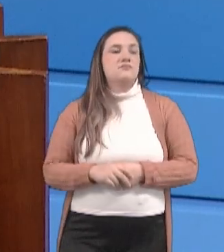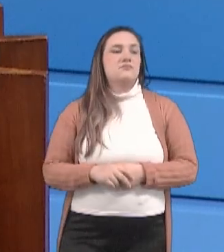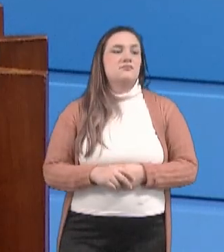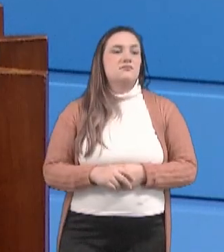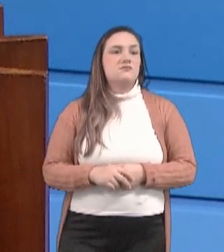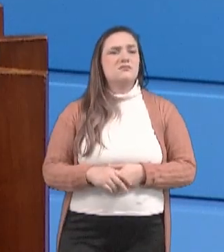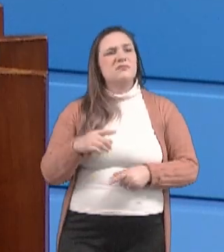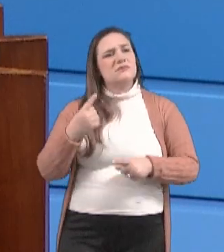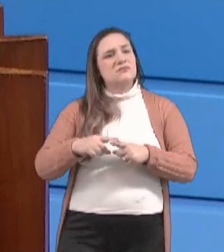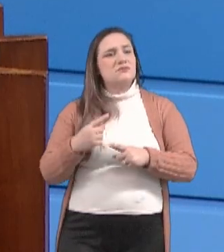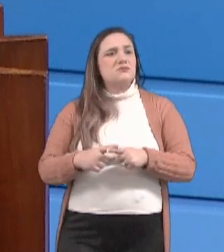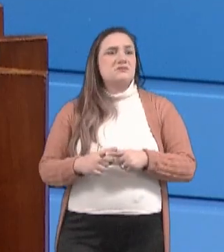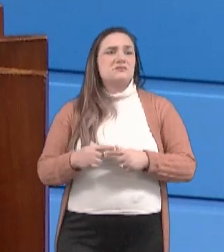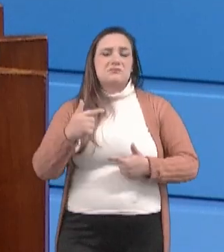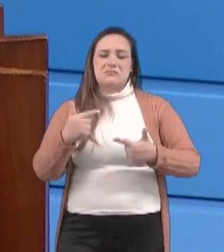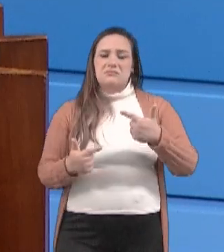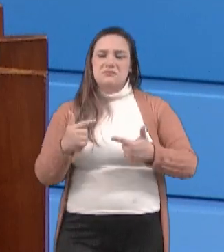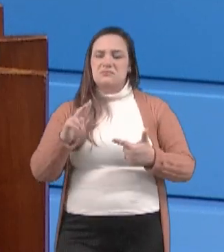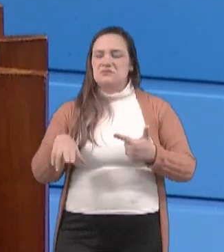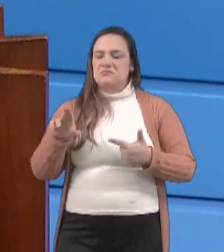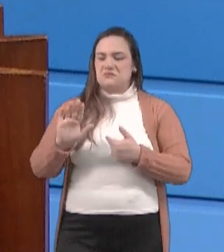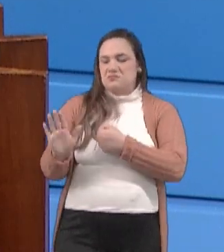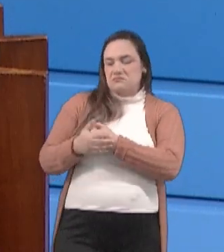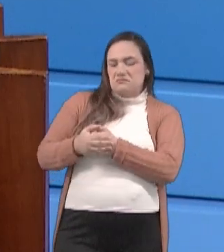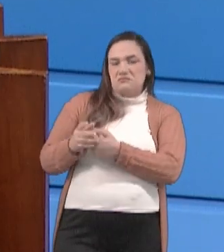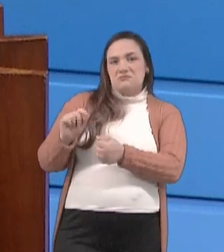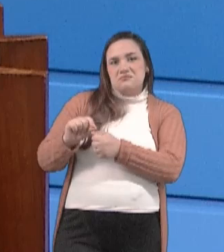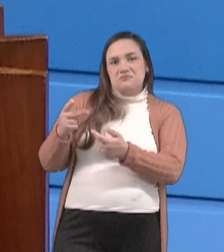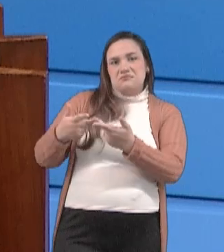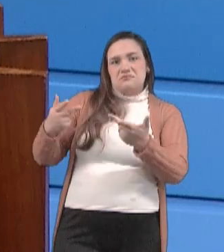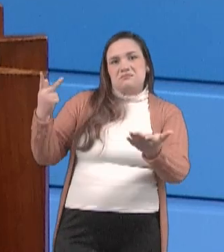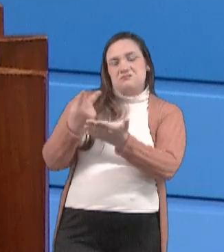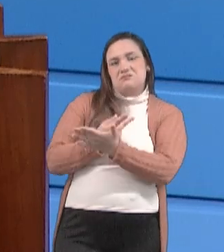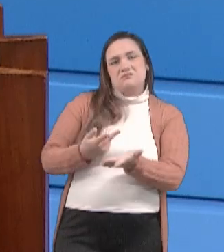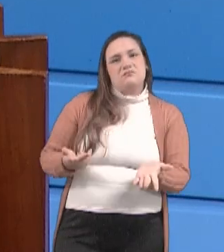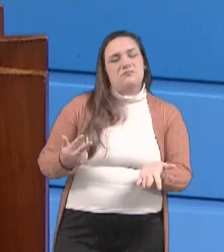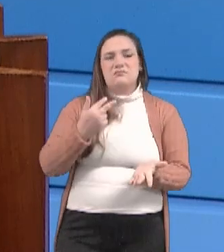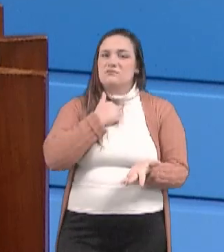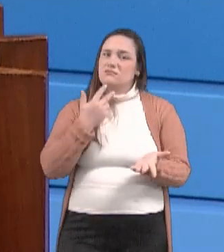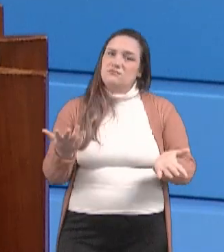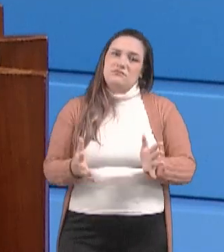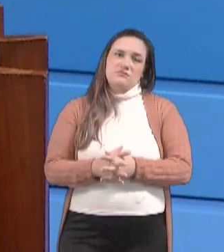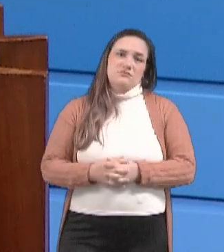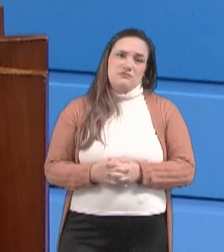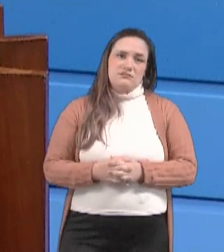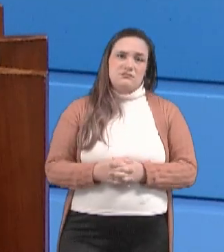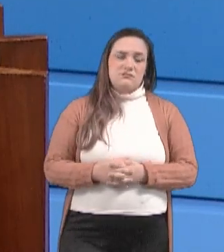política, se apelar, não ter escrúpulos para fazer campanha visando o poder a qualquer custo.